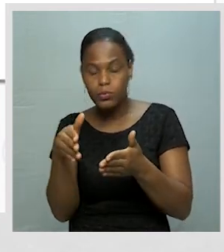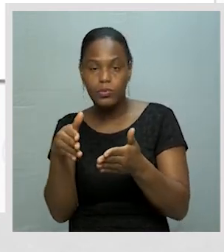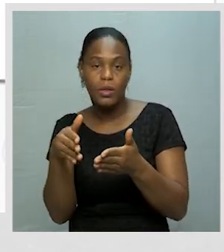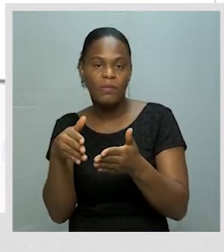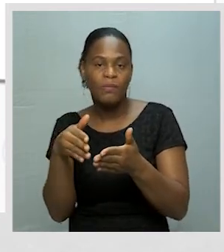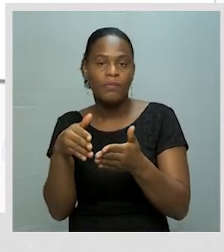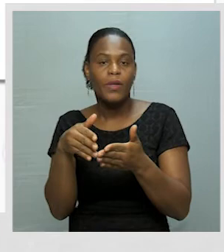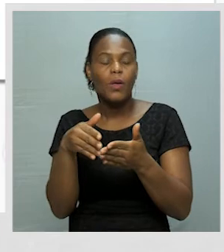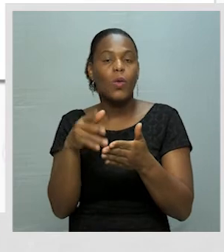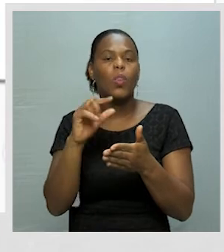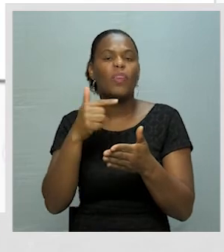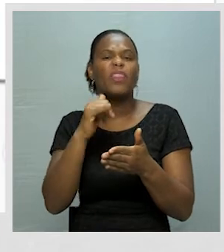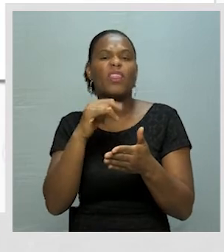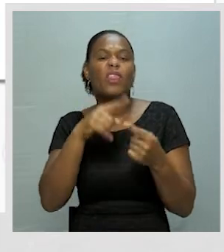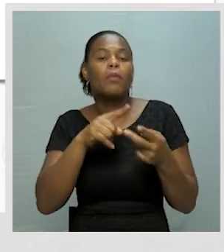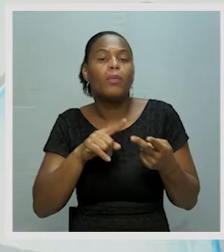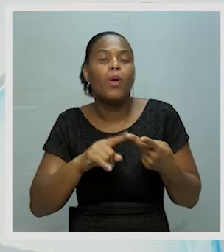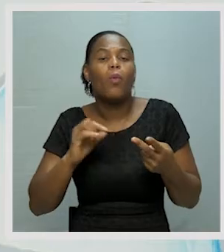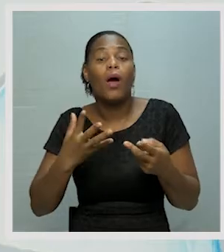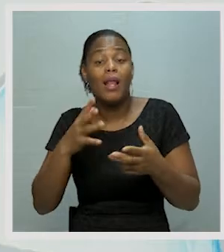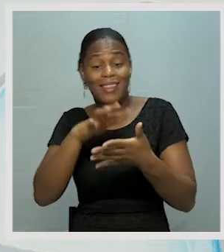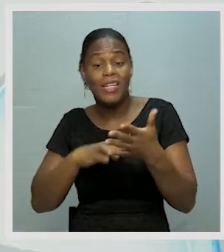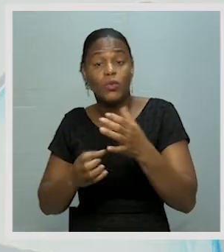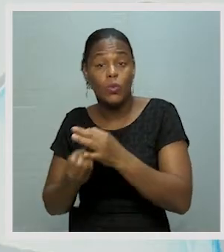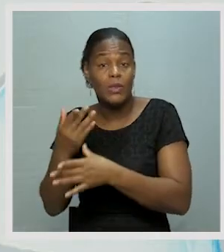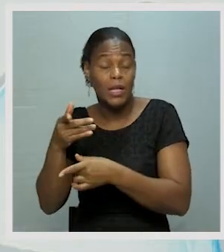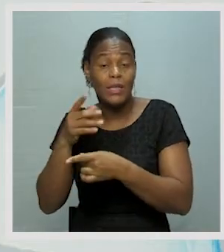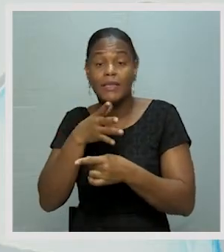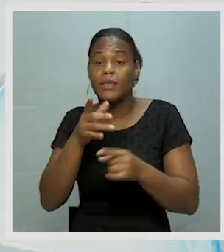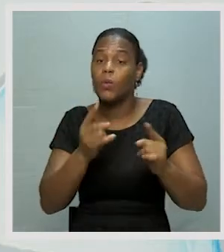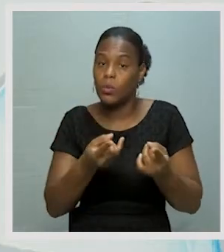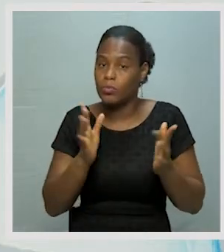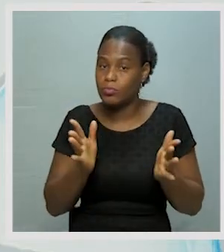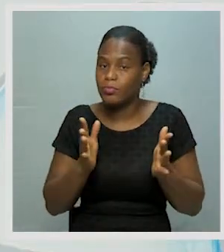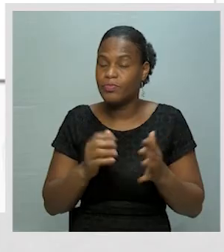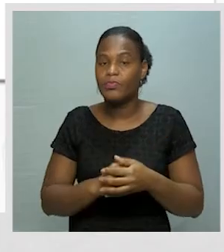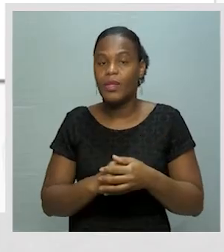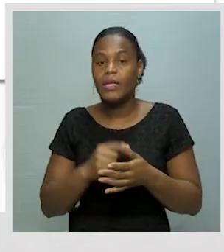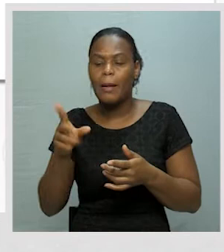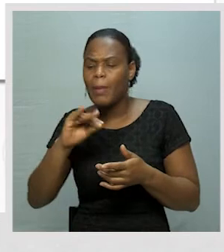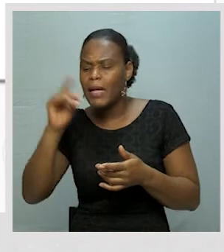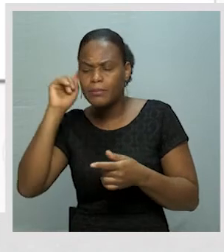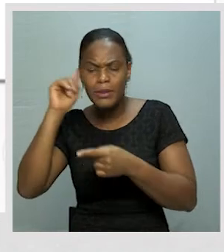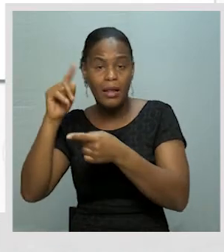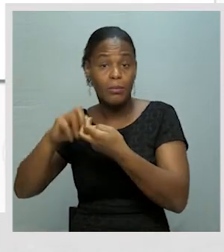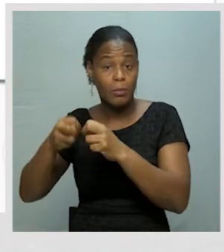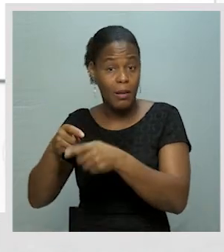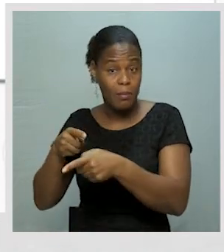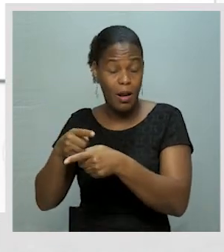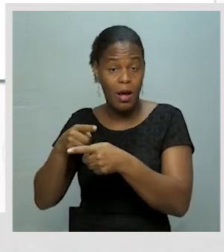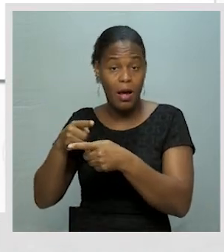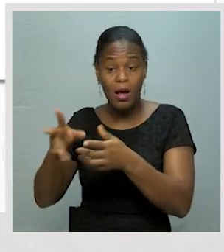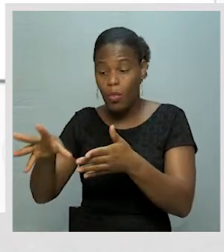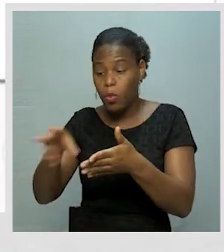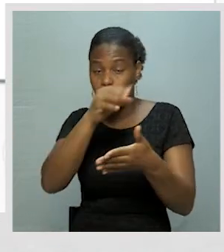texto original. Isto é o resumo, é resumir, não é? É reter o essencial de um problema exposto num texto sem